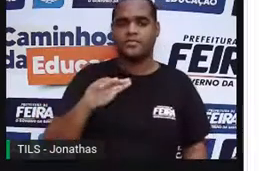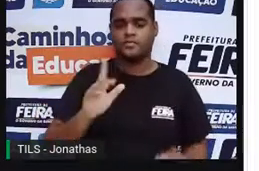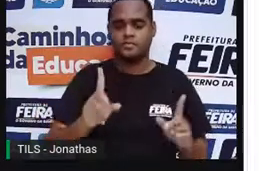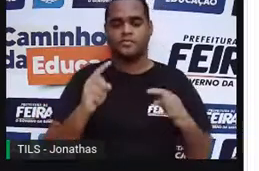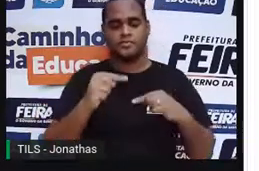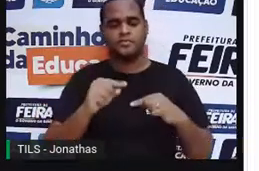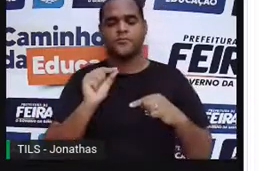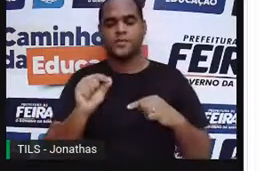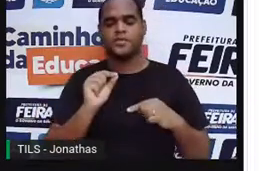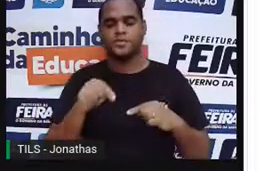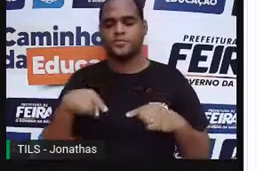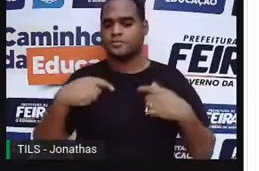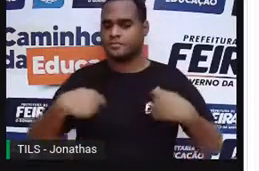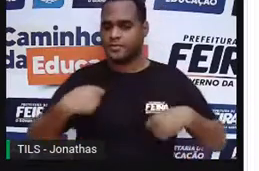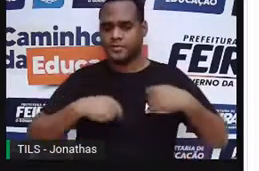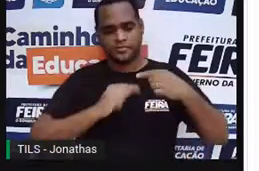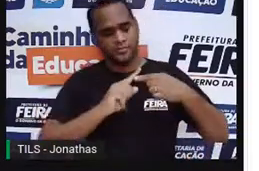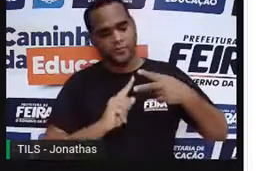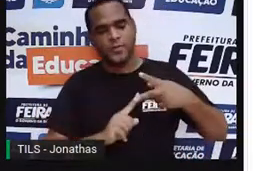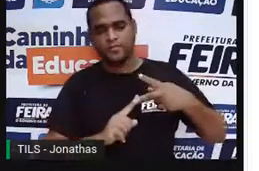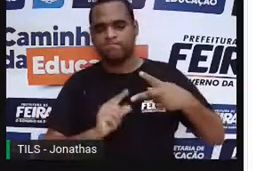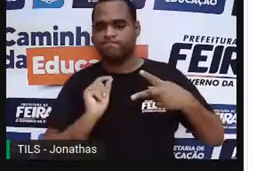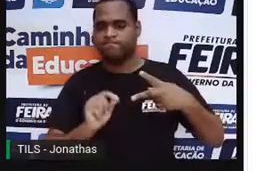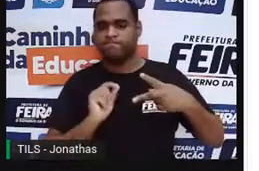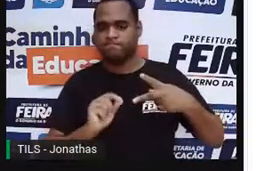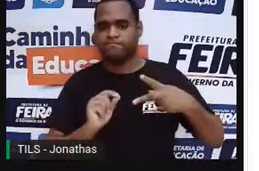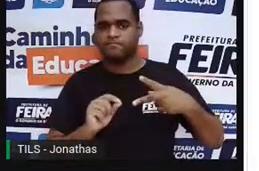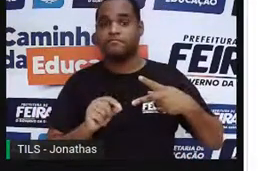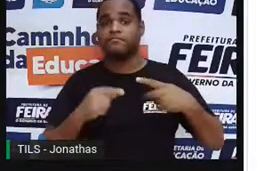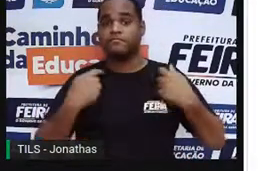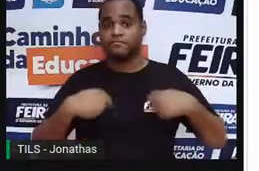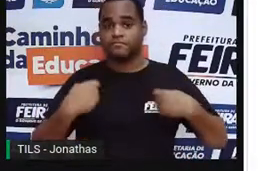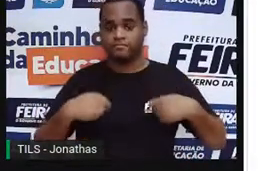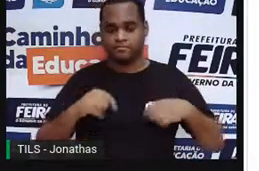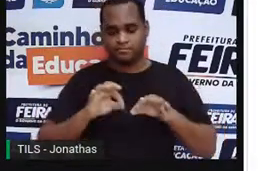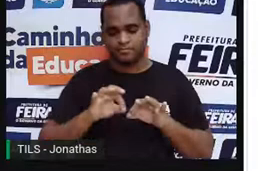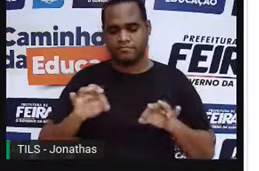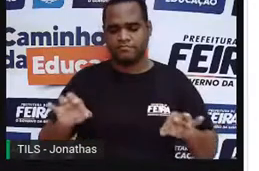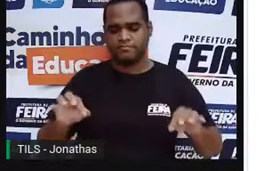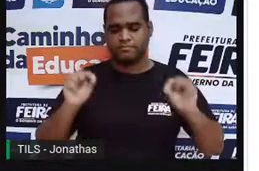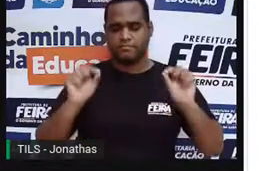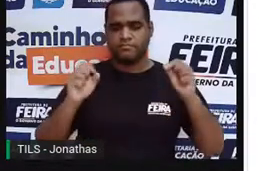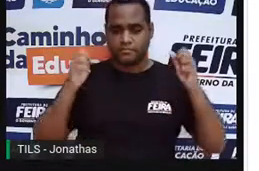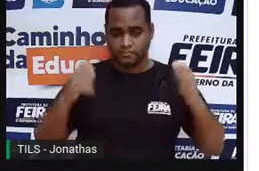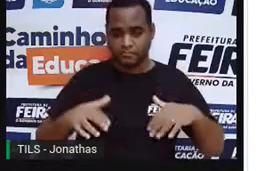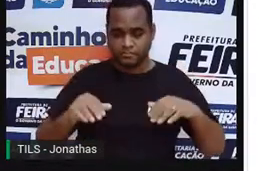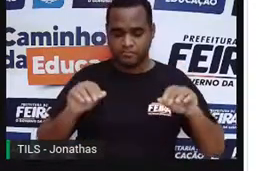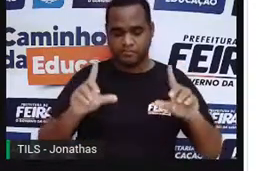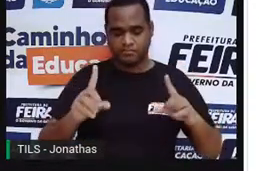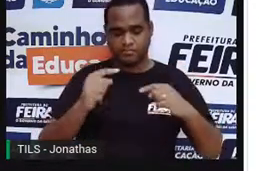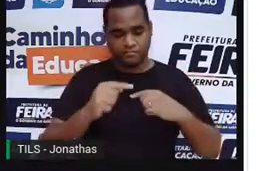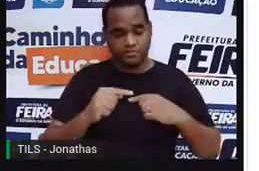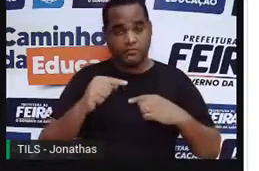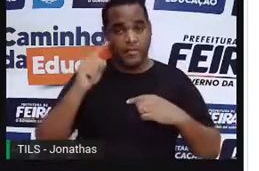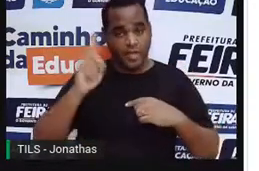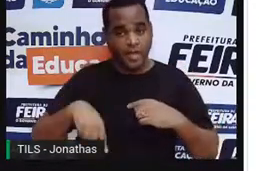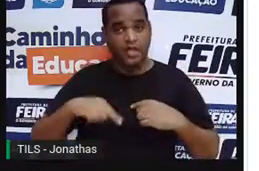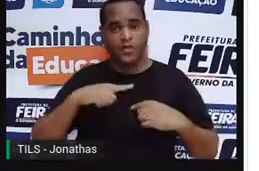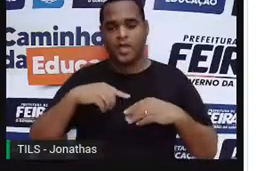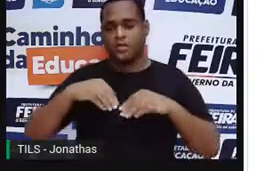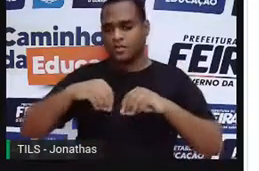a gente precisa de duas coisas a gente precisa do comprimento que naquele retângulo do